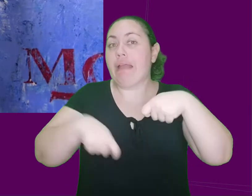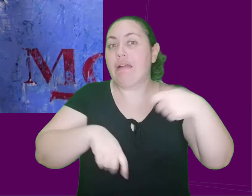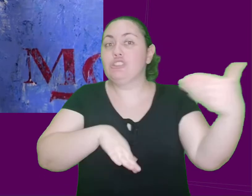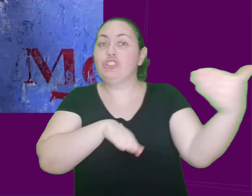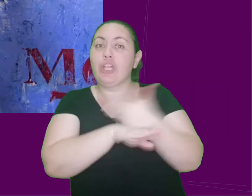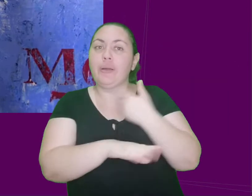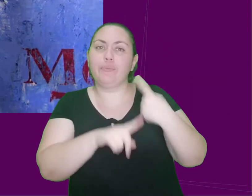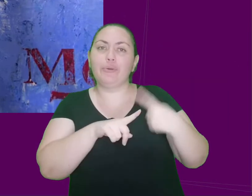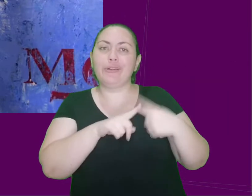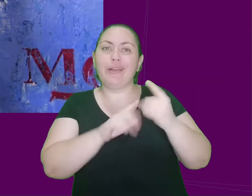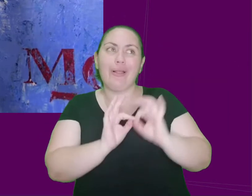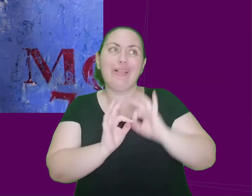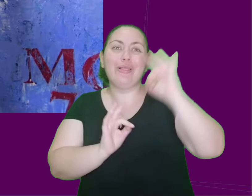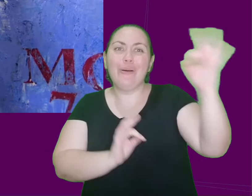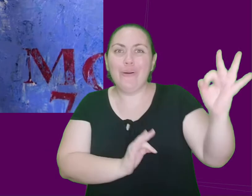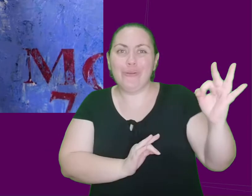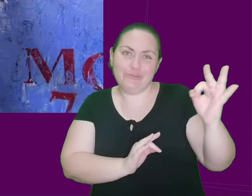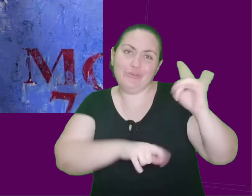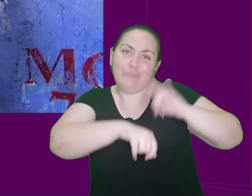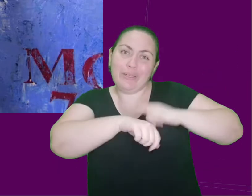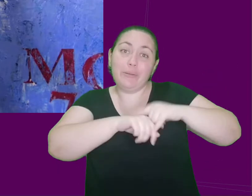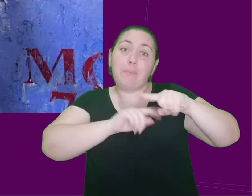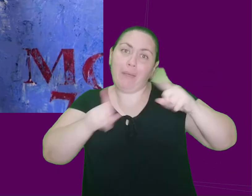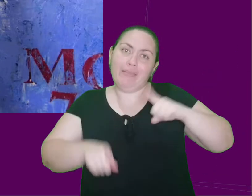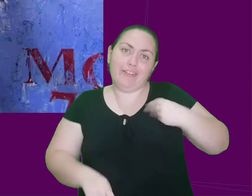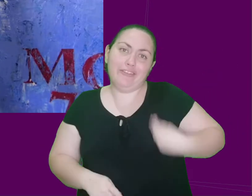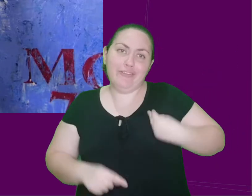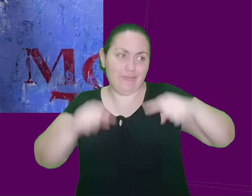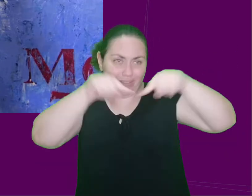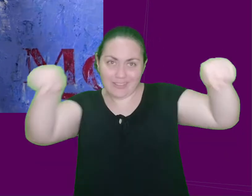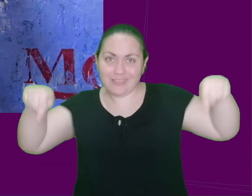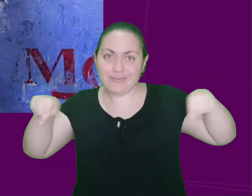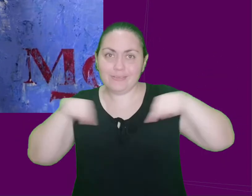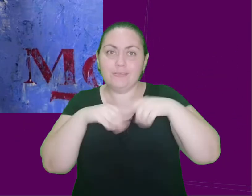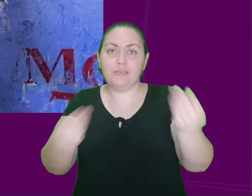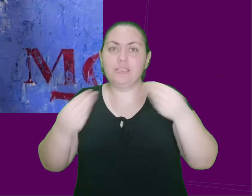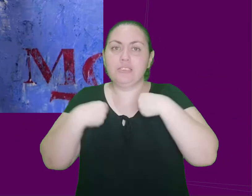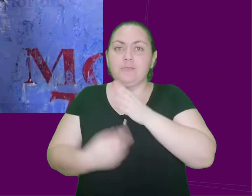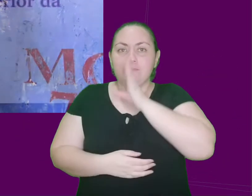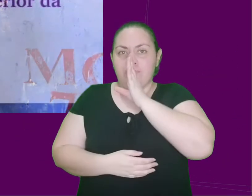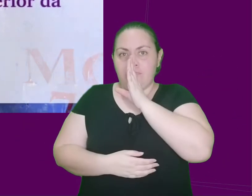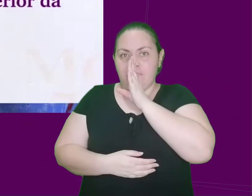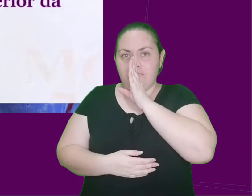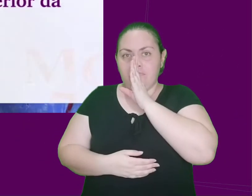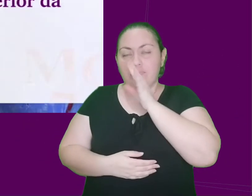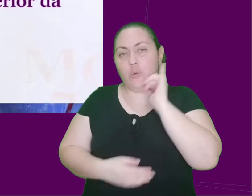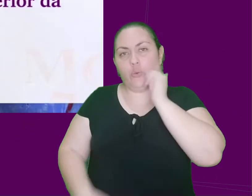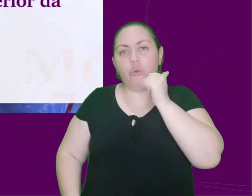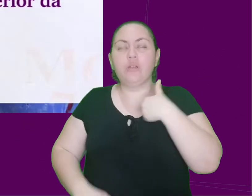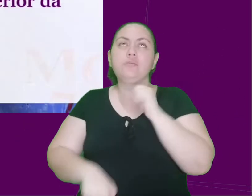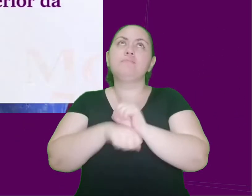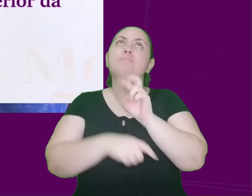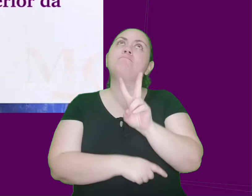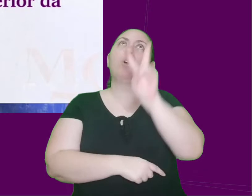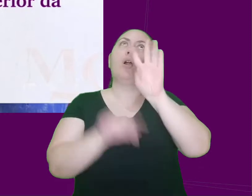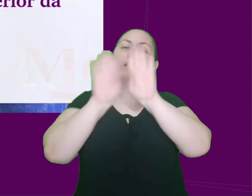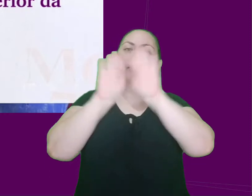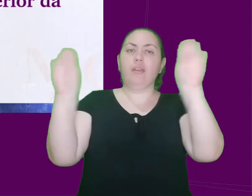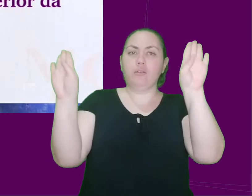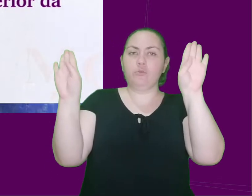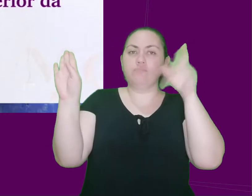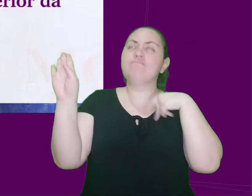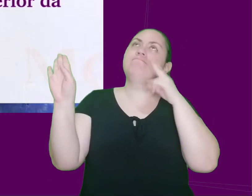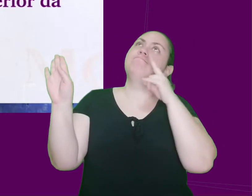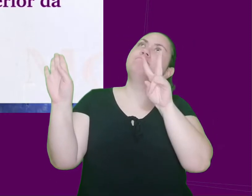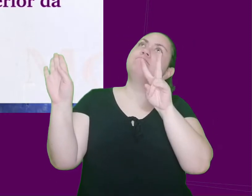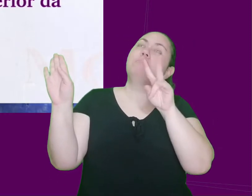mulher, distante e presente ao mesmo tempo, imobiliza o narrador. Enquanto espero, fico olhando para o teto.